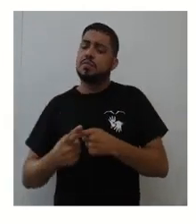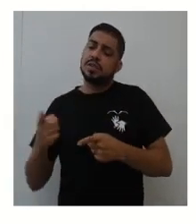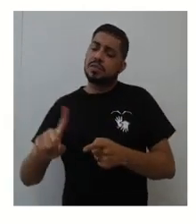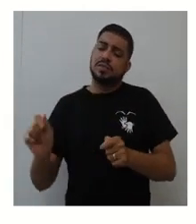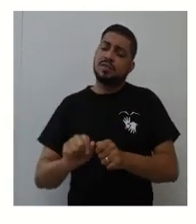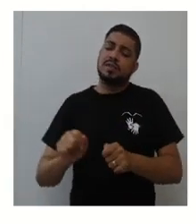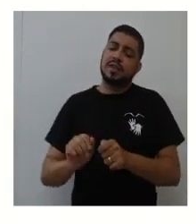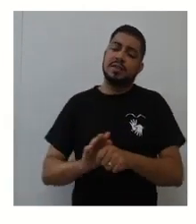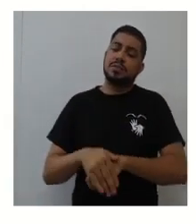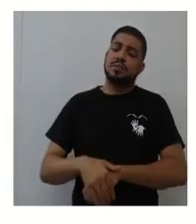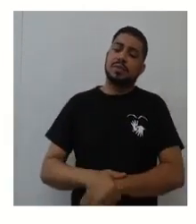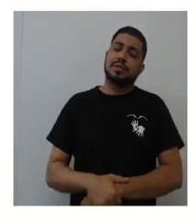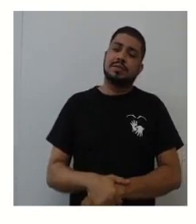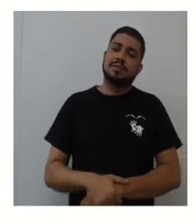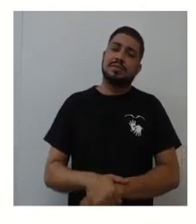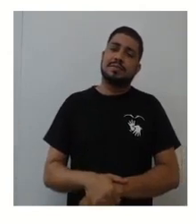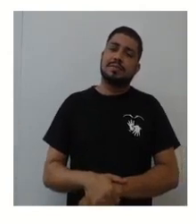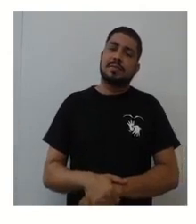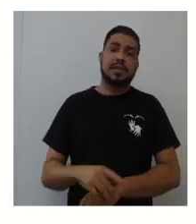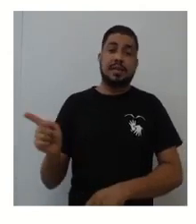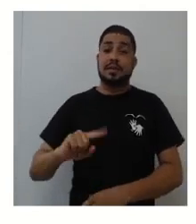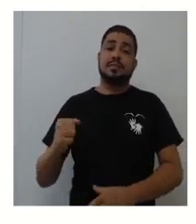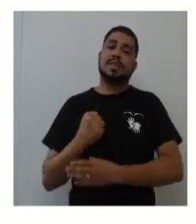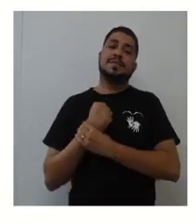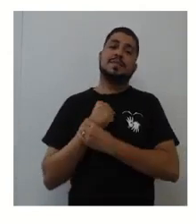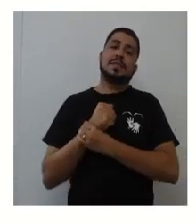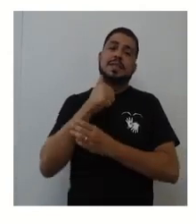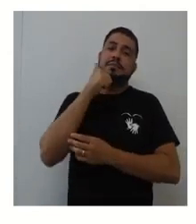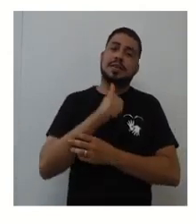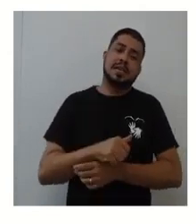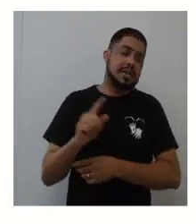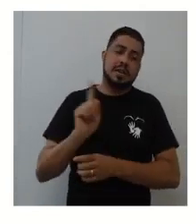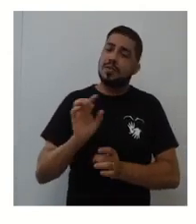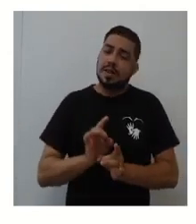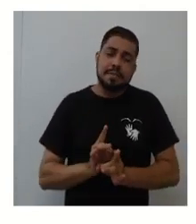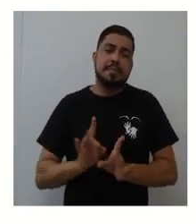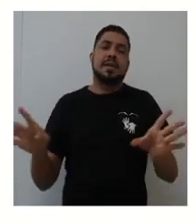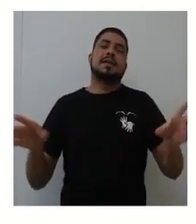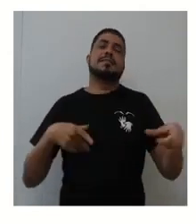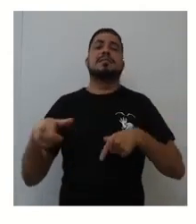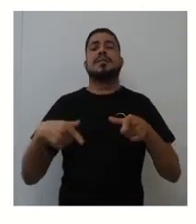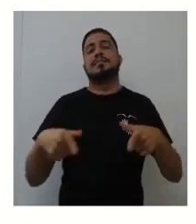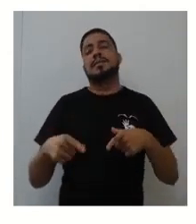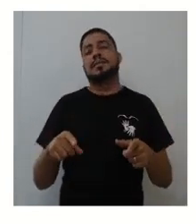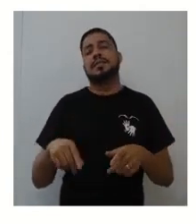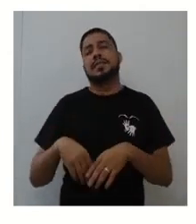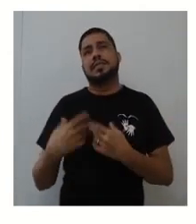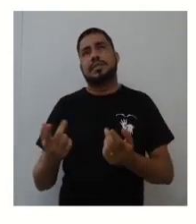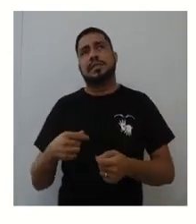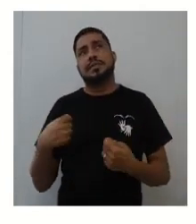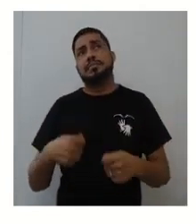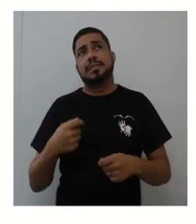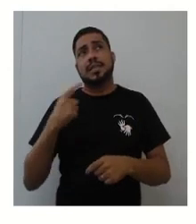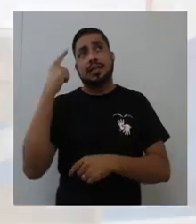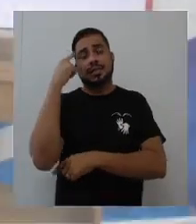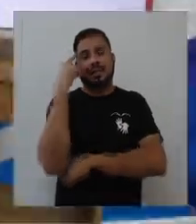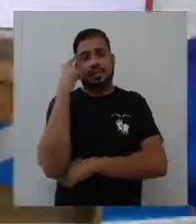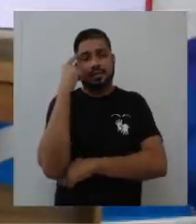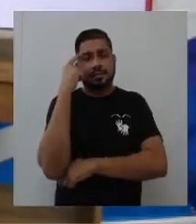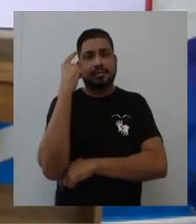isso à noite? Né? Ele não defende a mulher, não libera ela do trabalho. a gente tem que pensar o seguinte.